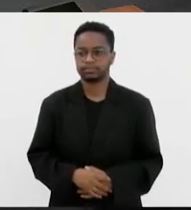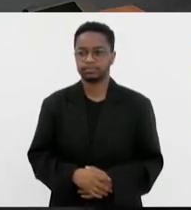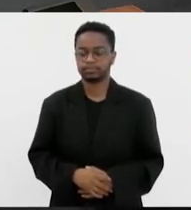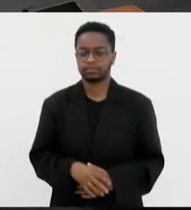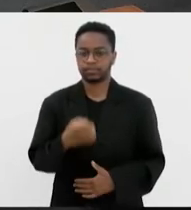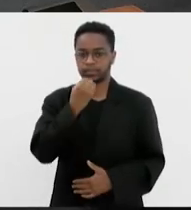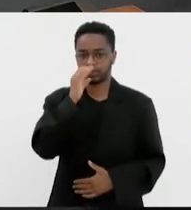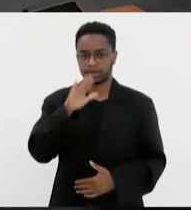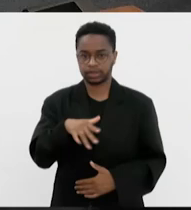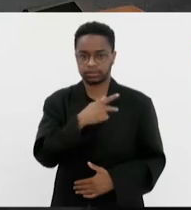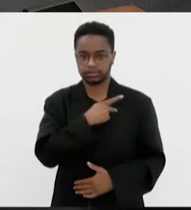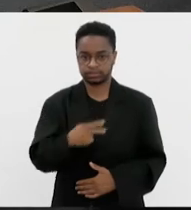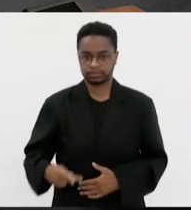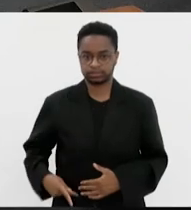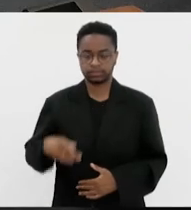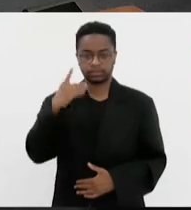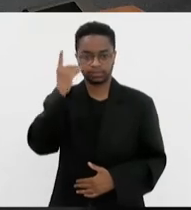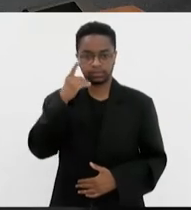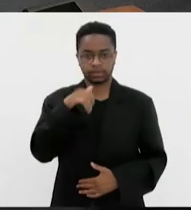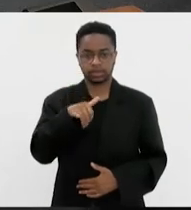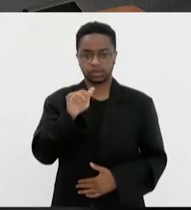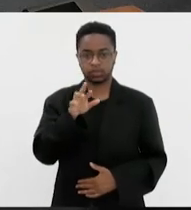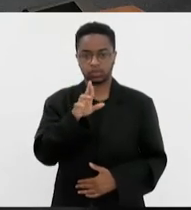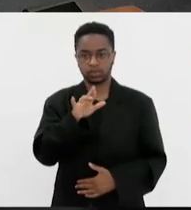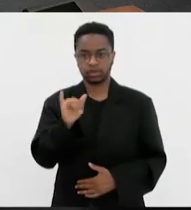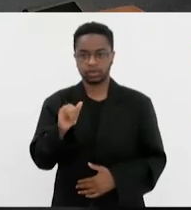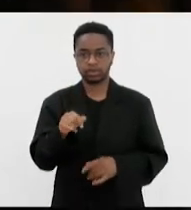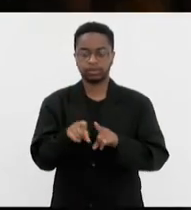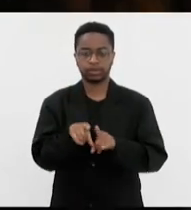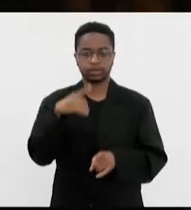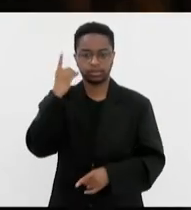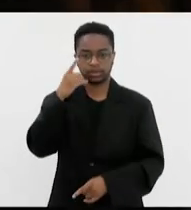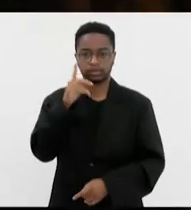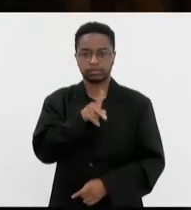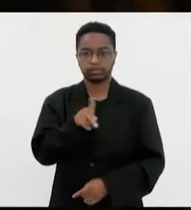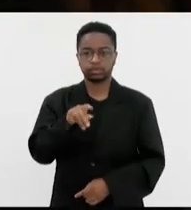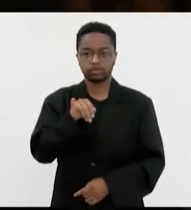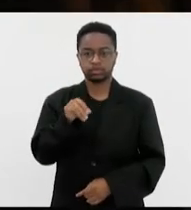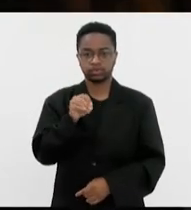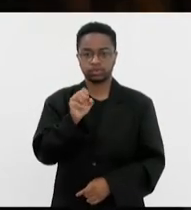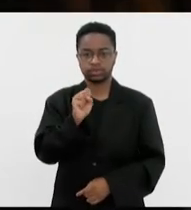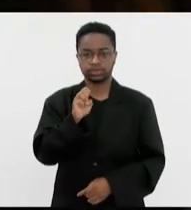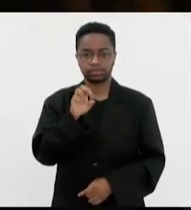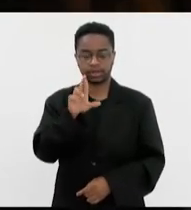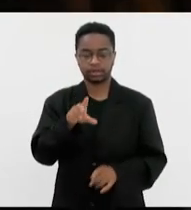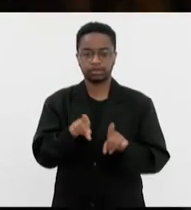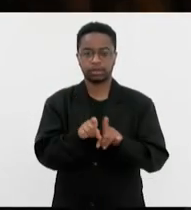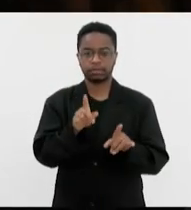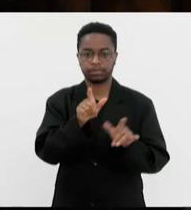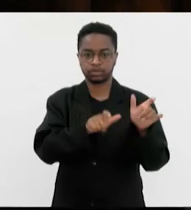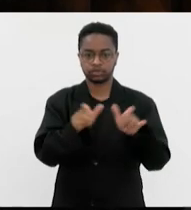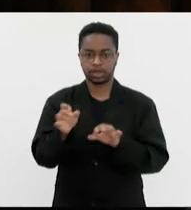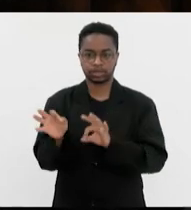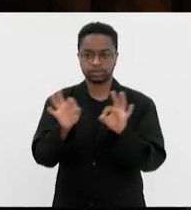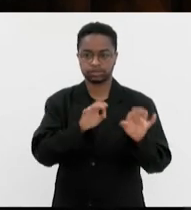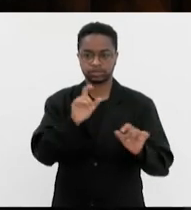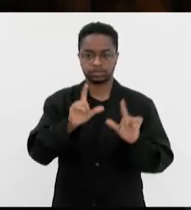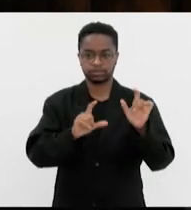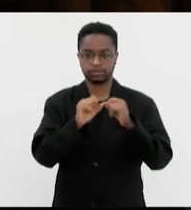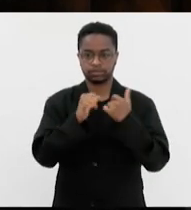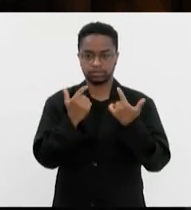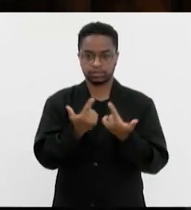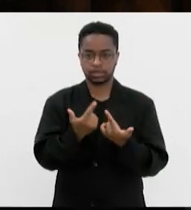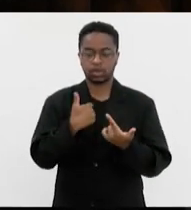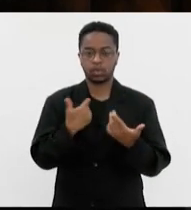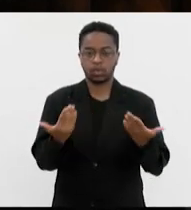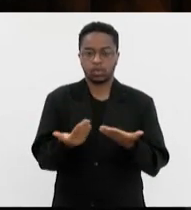Boa tarde, presidente, deputado Yuri. Boa tarde, deputado Josemar. Boa tarde a todos aqueles que nos assistem pela TV Alerj. Hoje